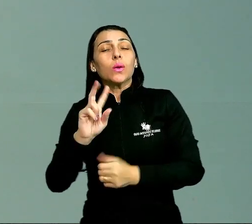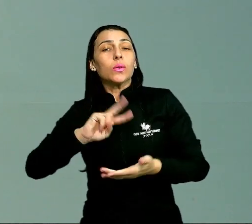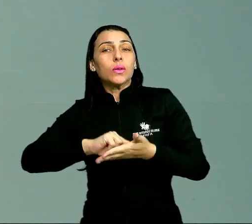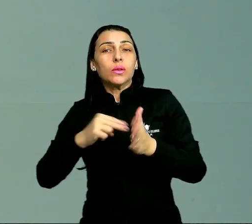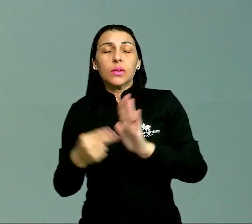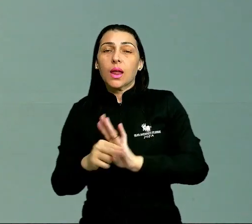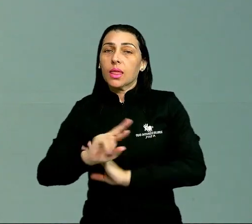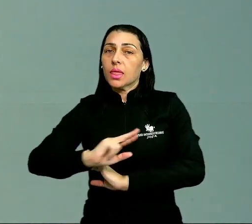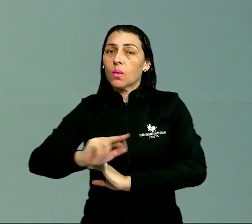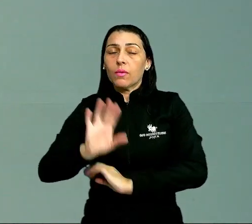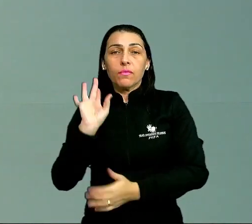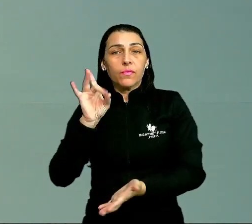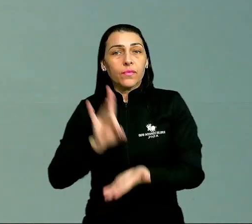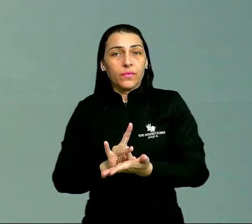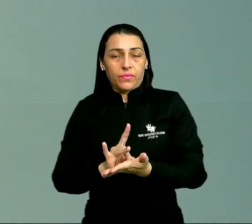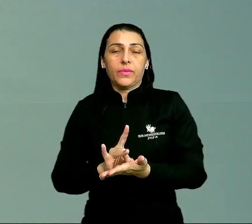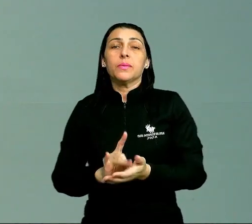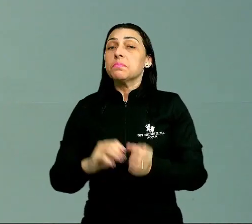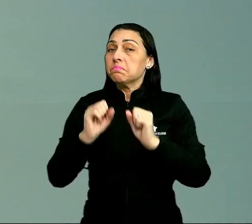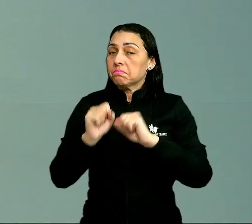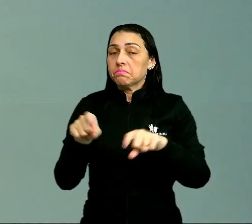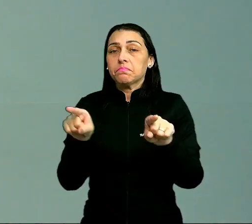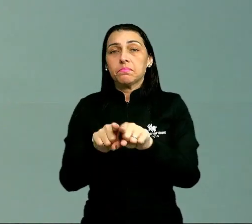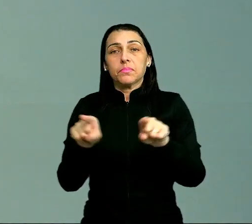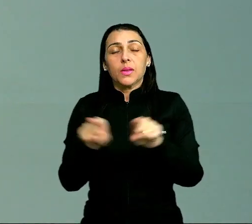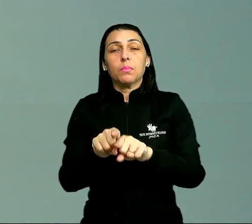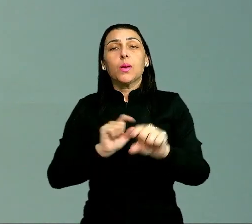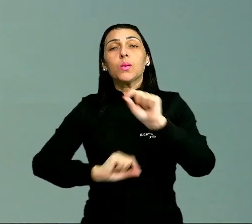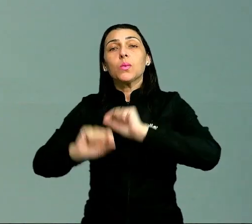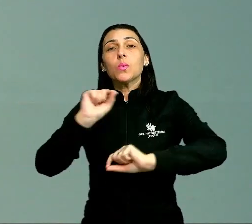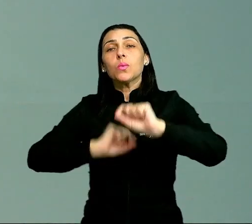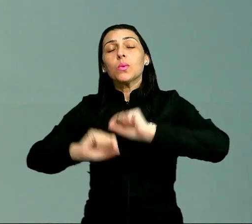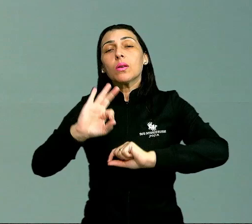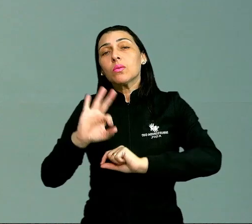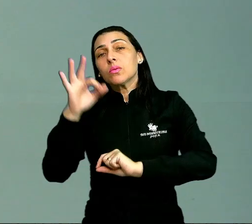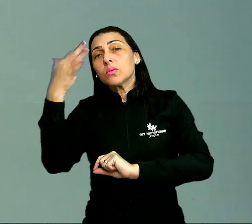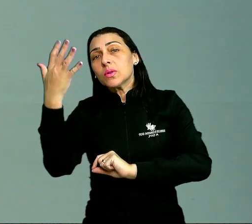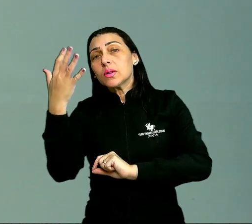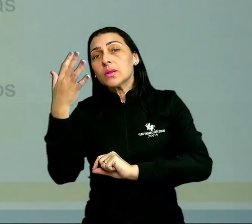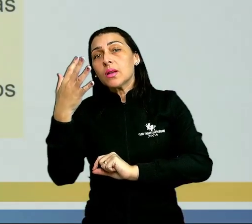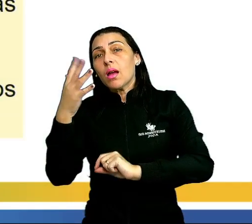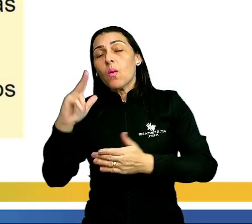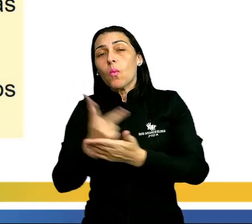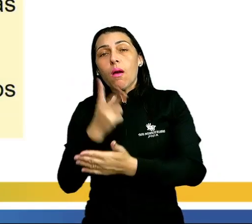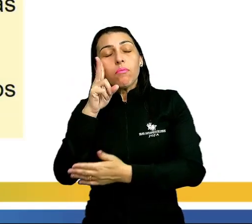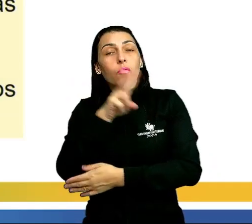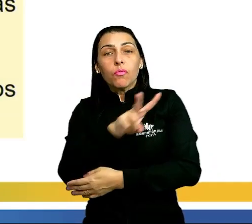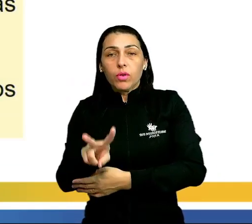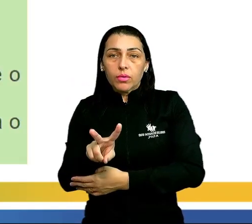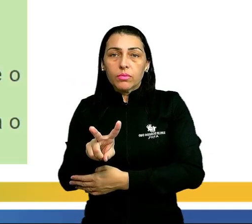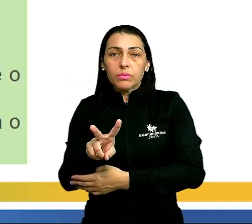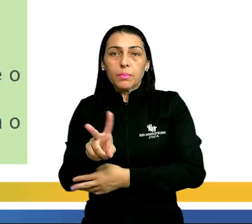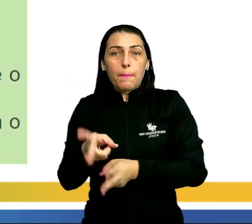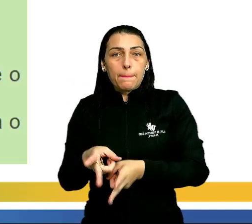uma intenção verdadeira e que pode justamente passar despercebida.